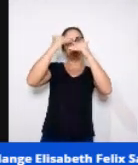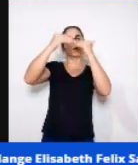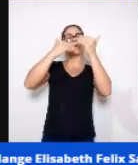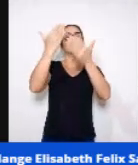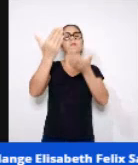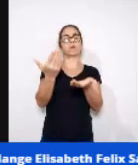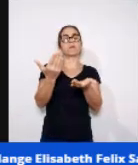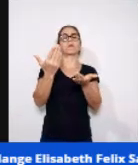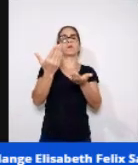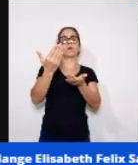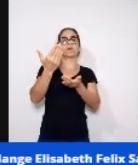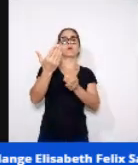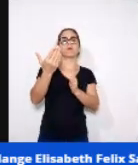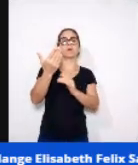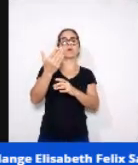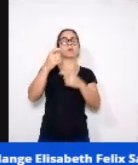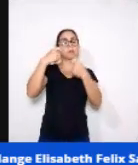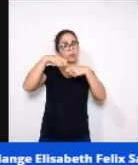ser correta.